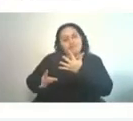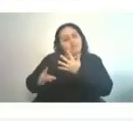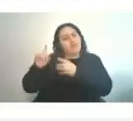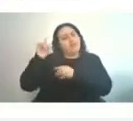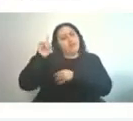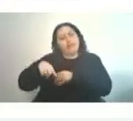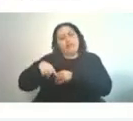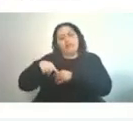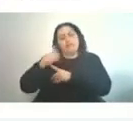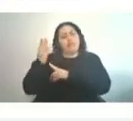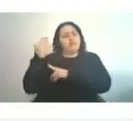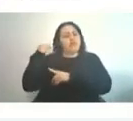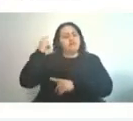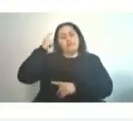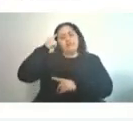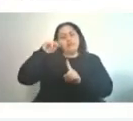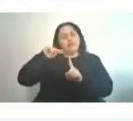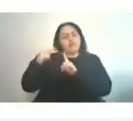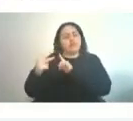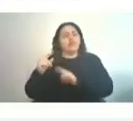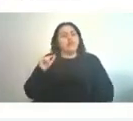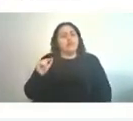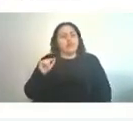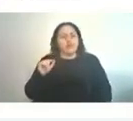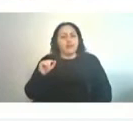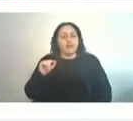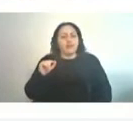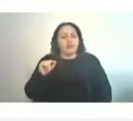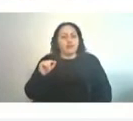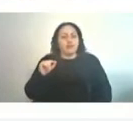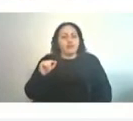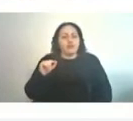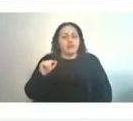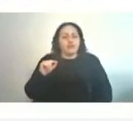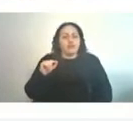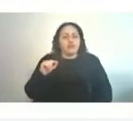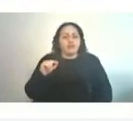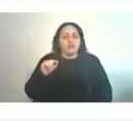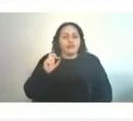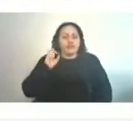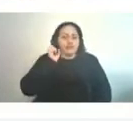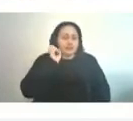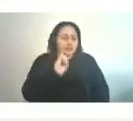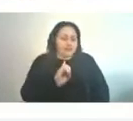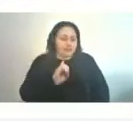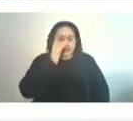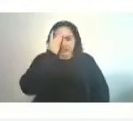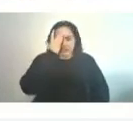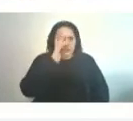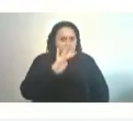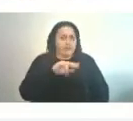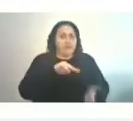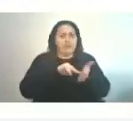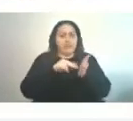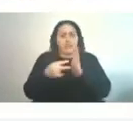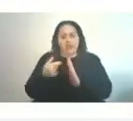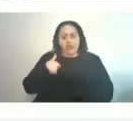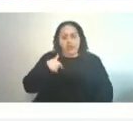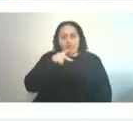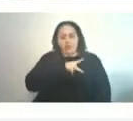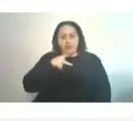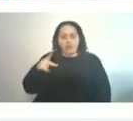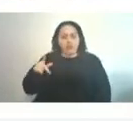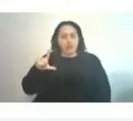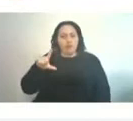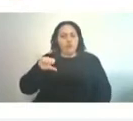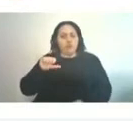que o não saber atingia a autoridade do professor, né? O professor se sentia inseguro